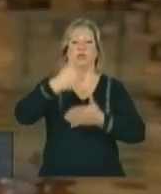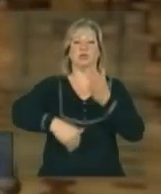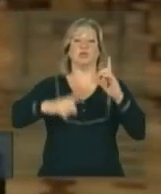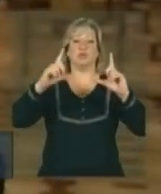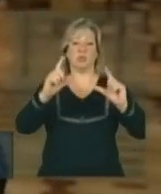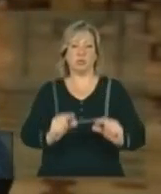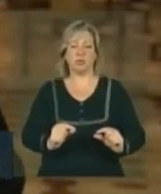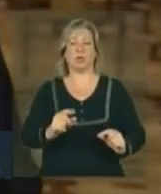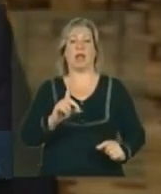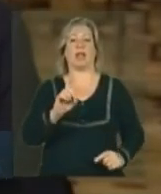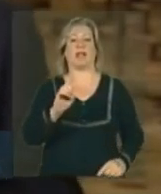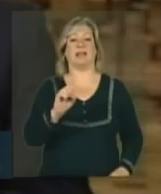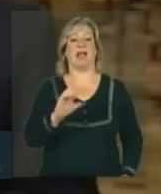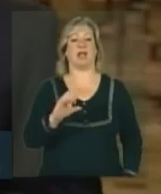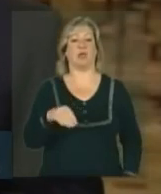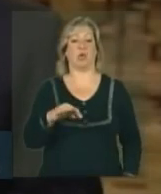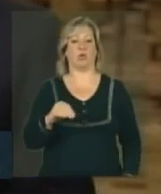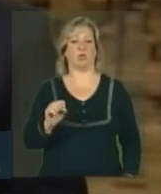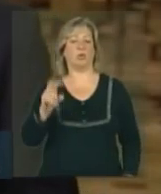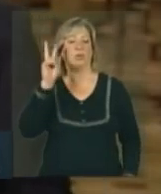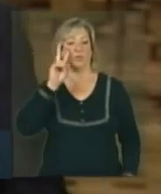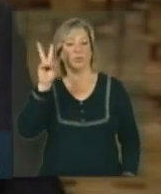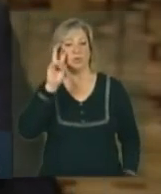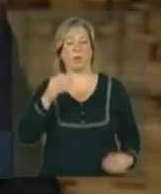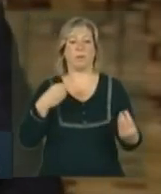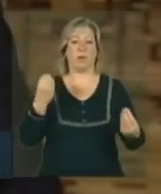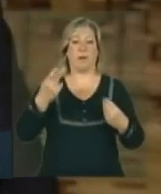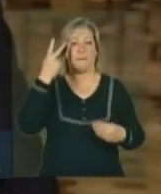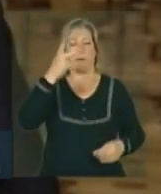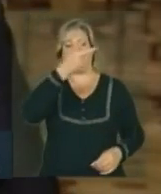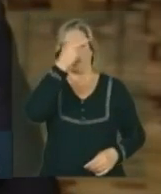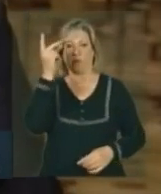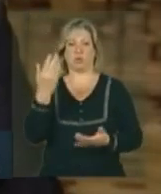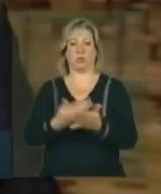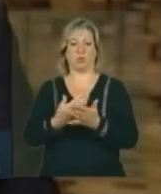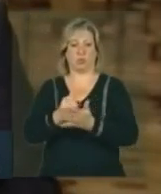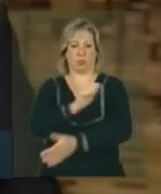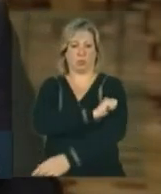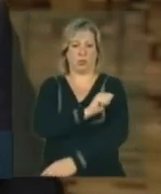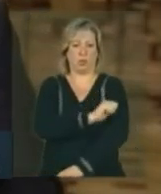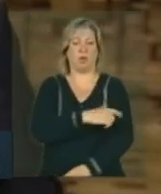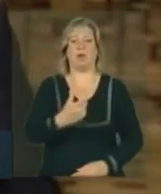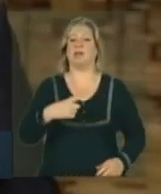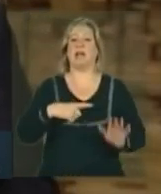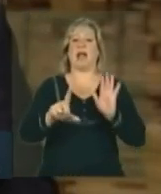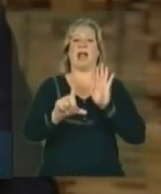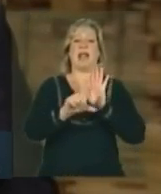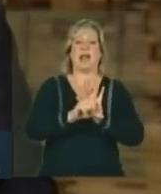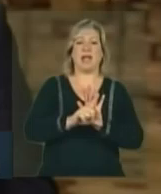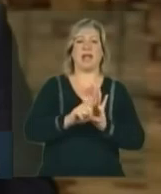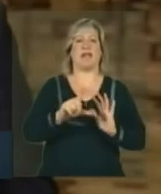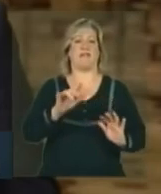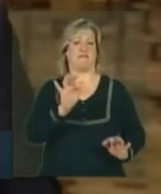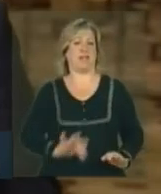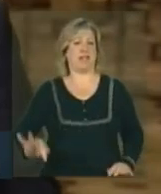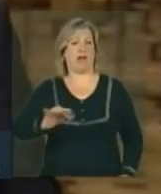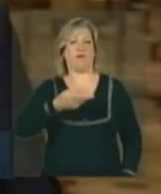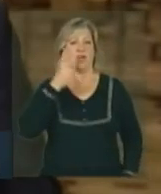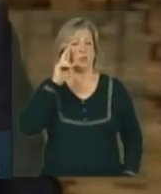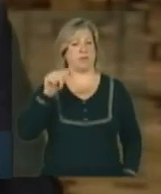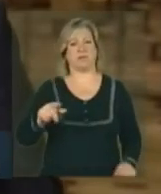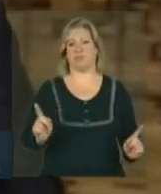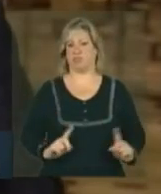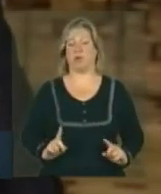permita, os descontos, no caso de descontos para estudantes, por exemplo, não há lei federal que trate desse assunto. O que há são